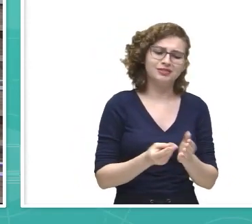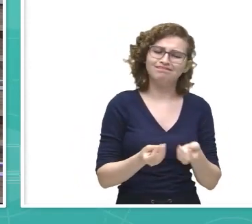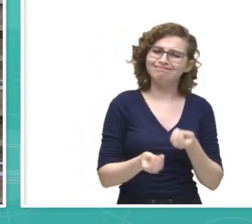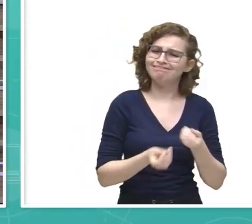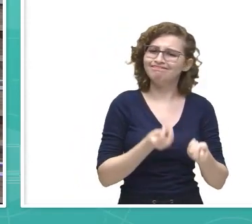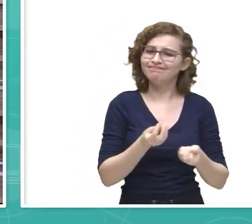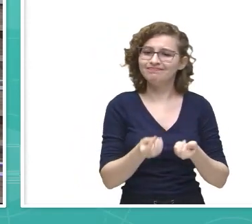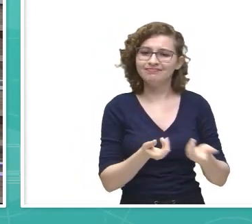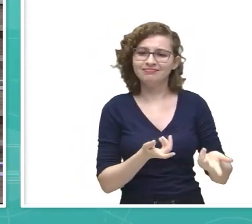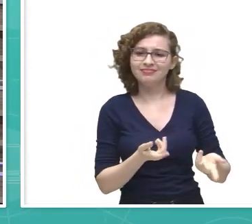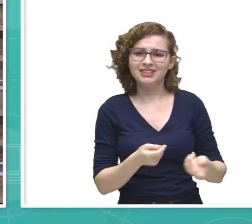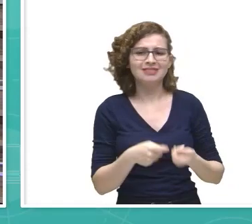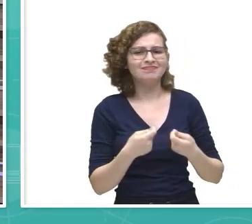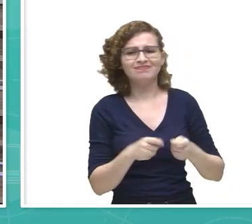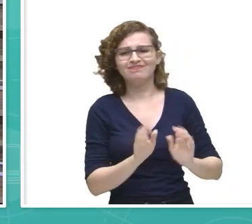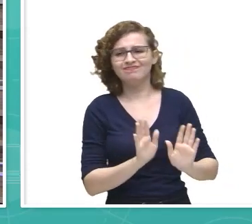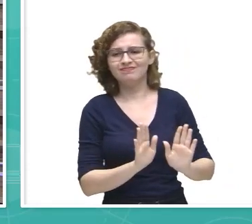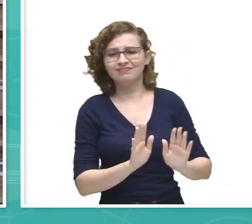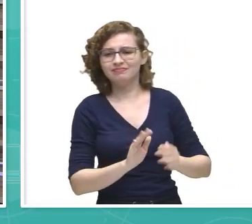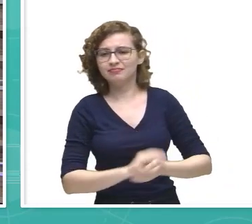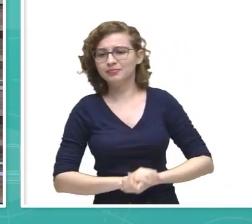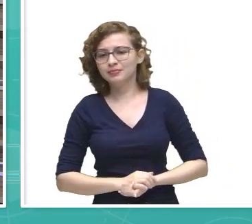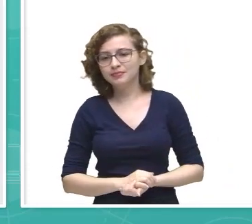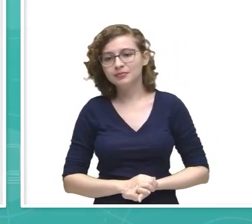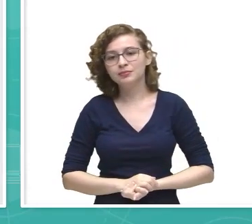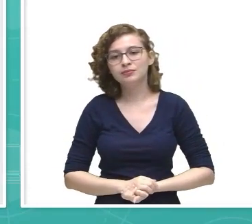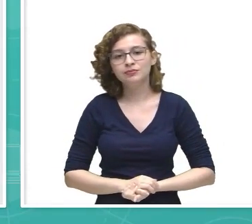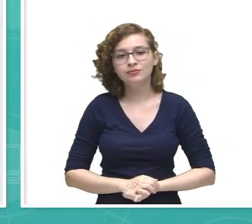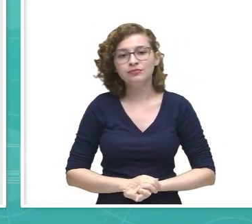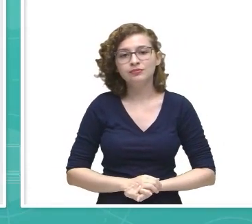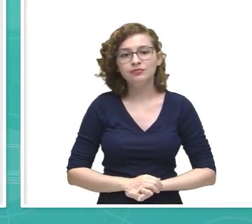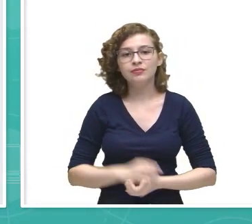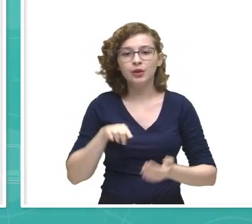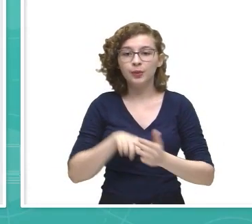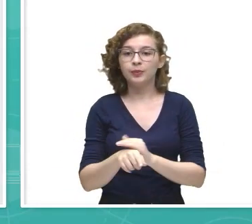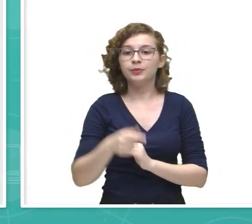habitavam. Ok, gente? Vamos lá agora para a segunda questão.